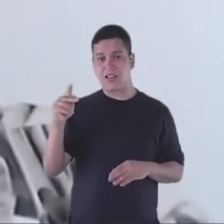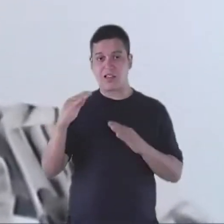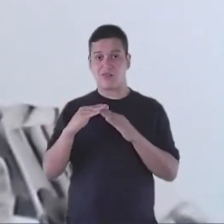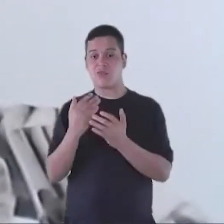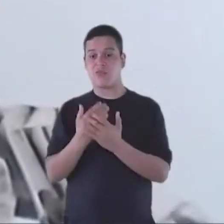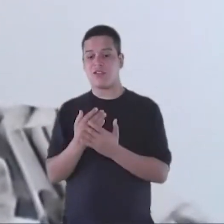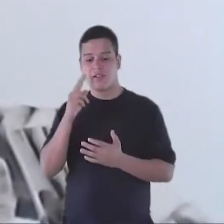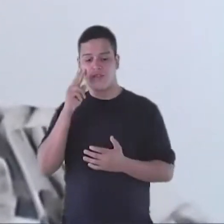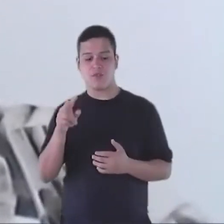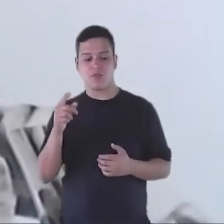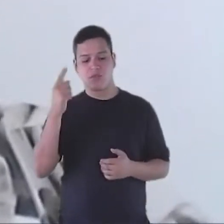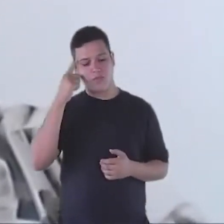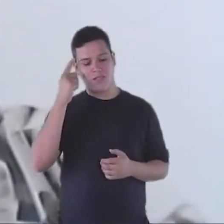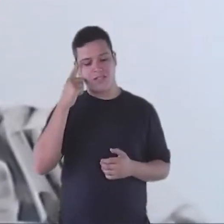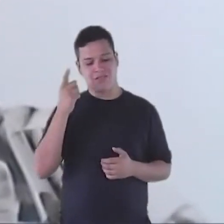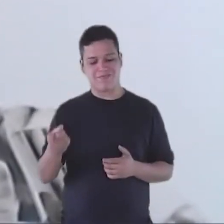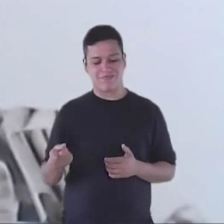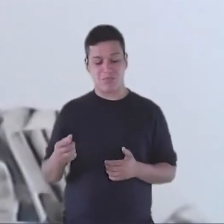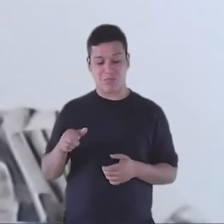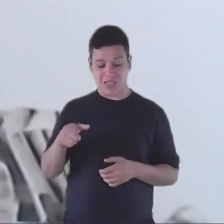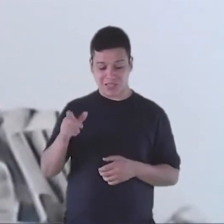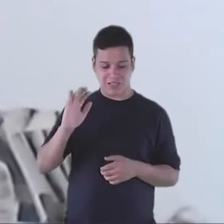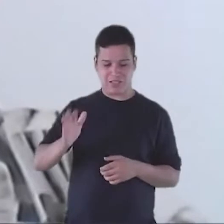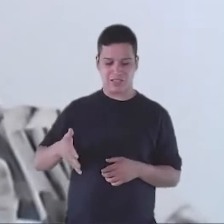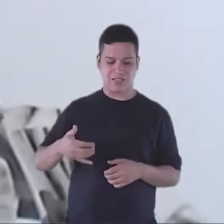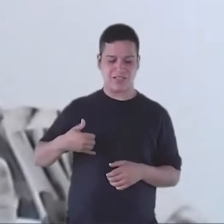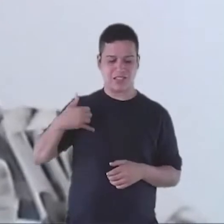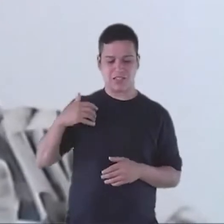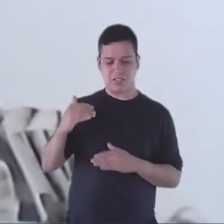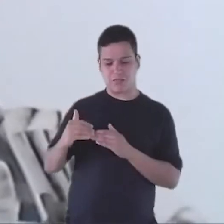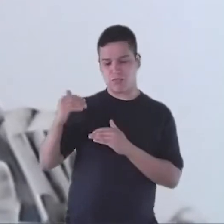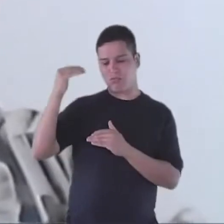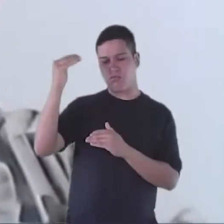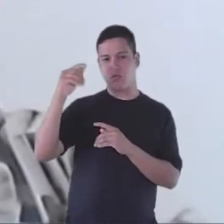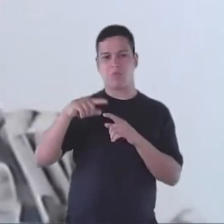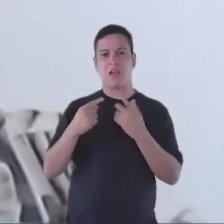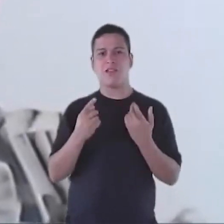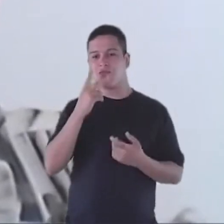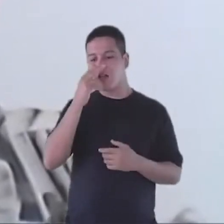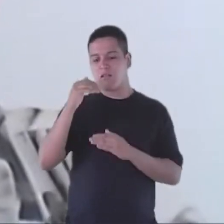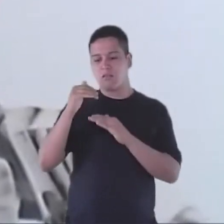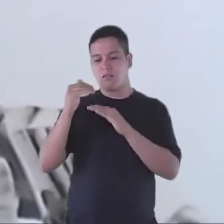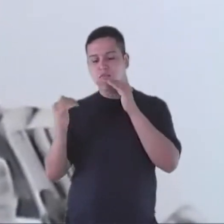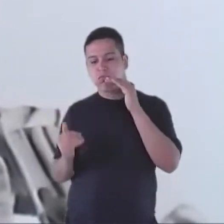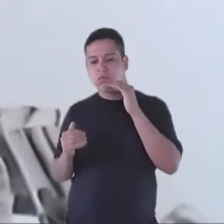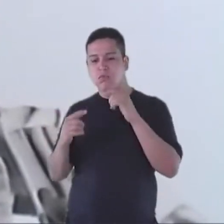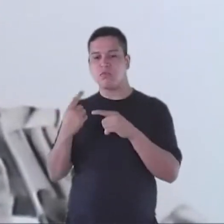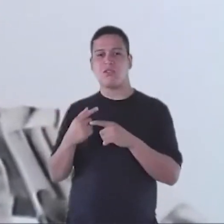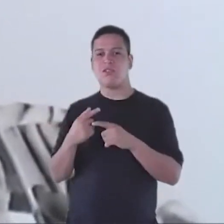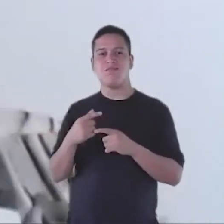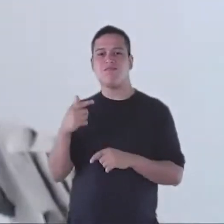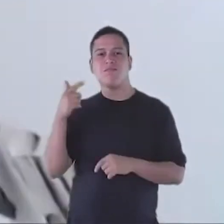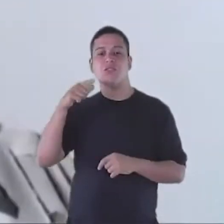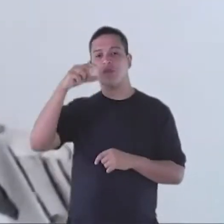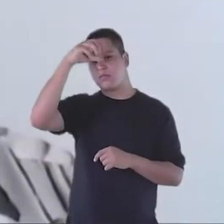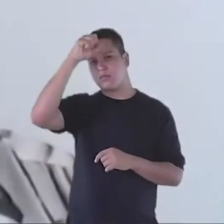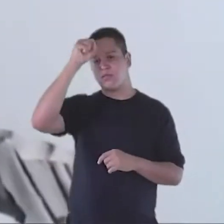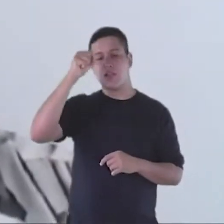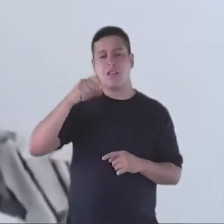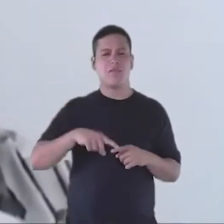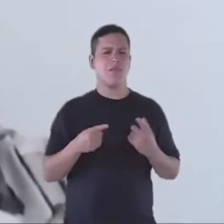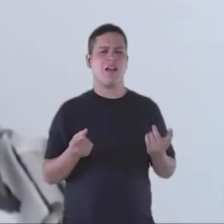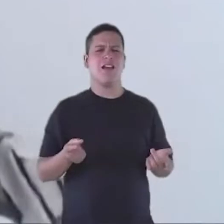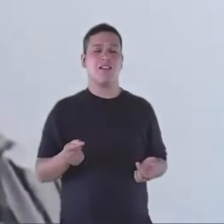foi muito paciente e prestativa. Primeiro, ela